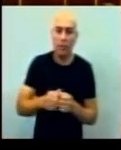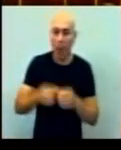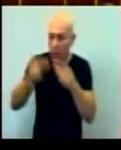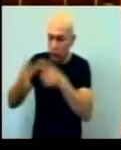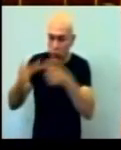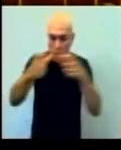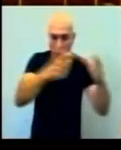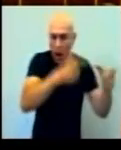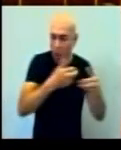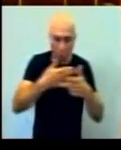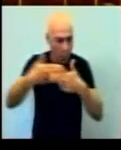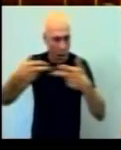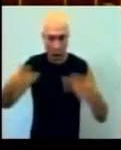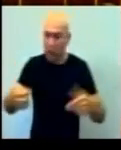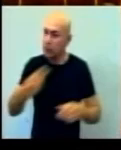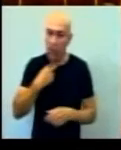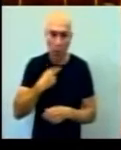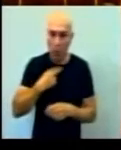de estabelecimento.